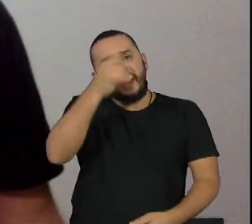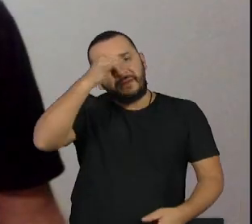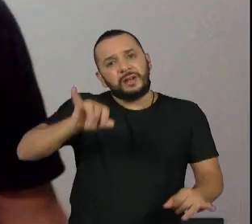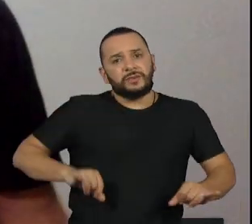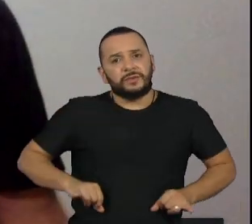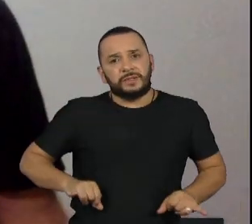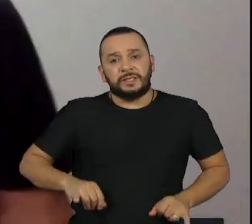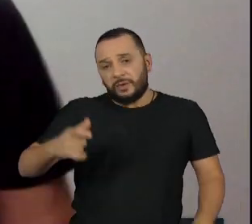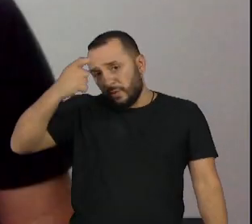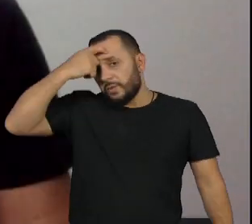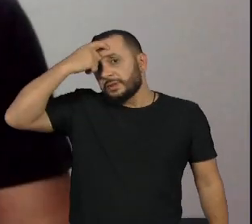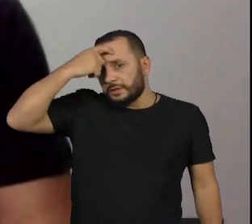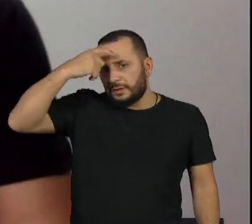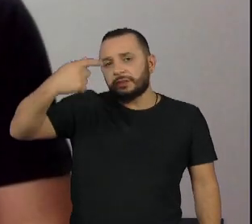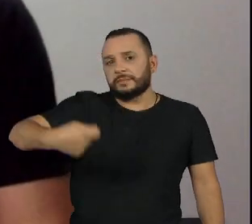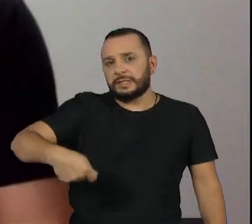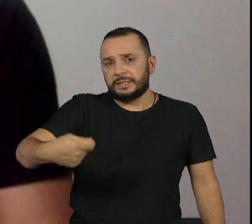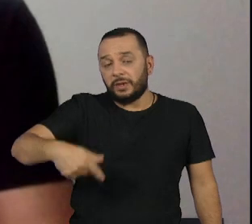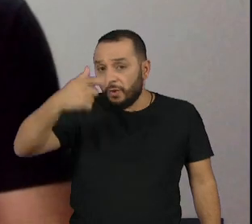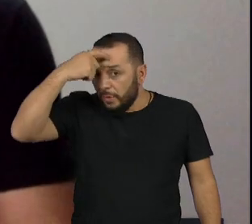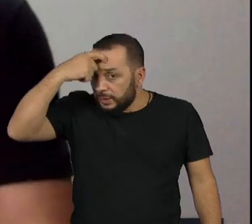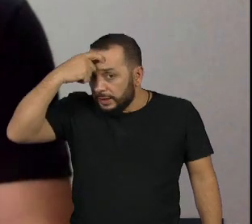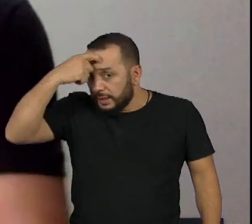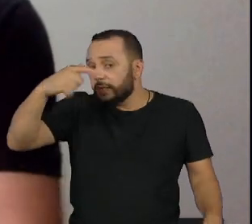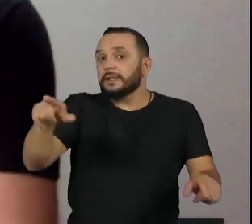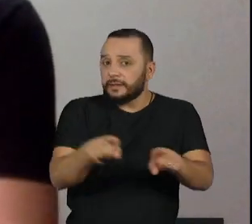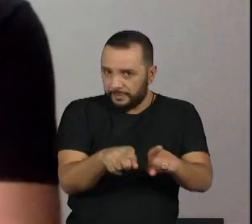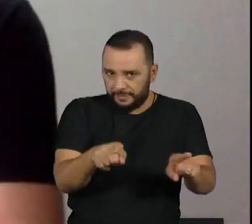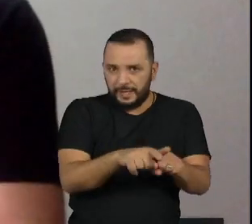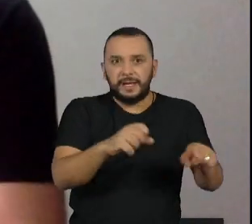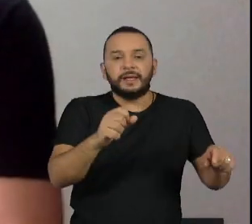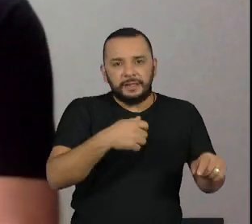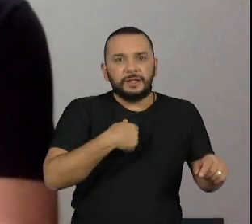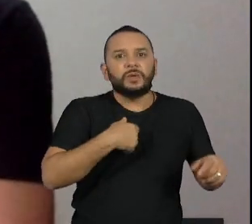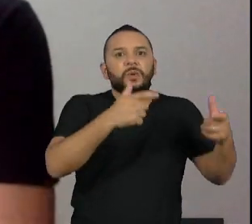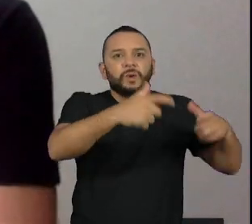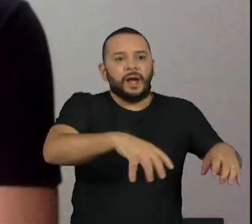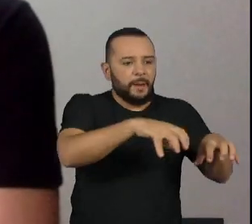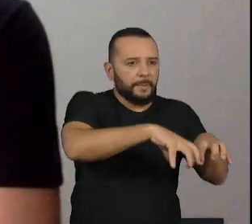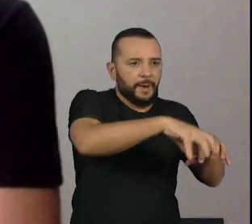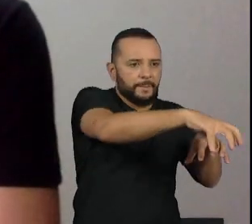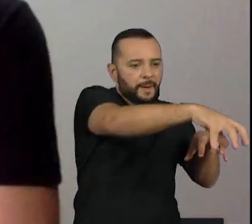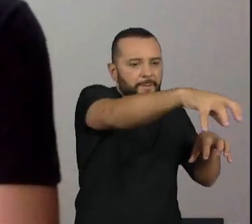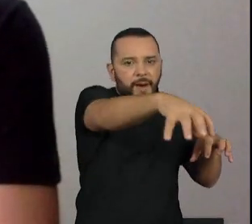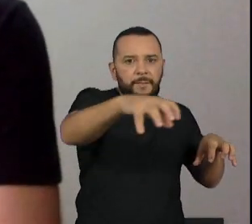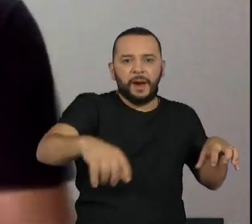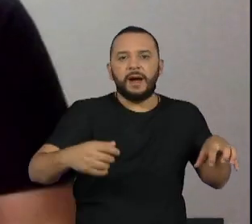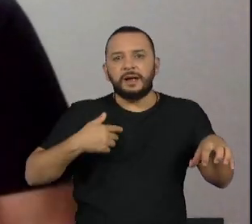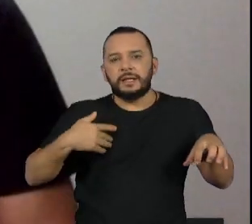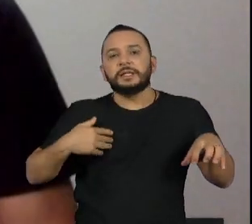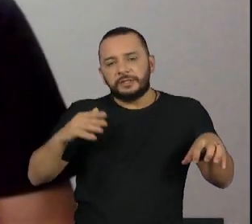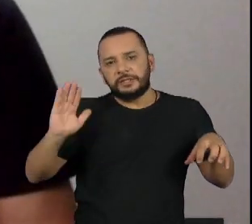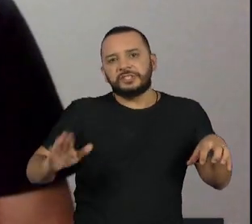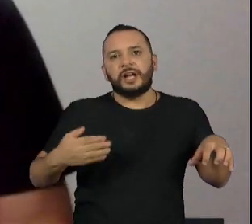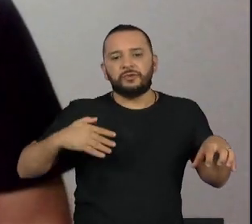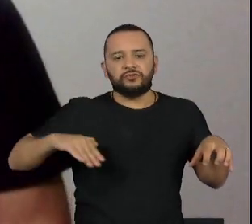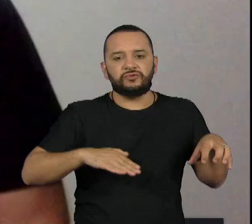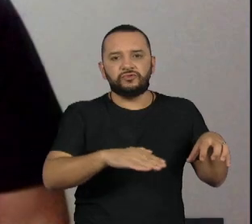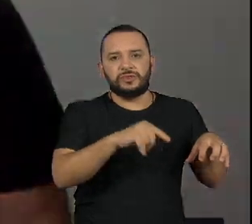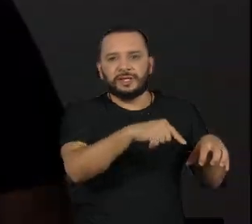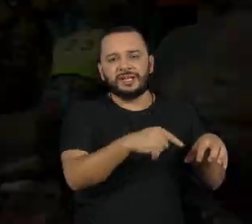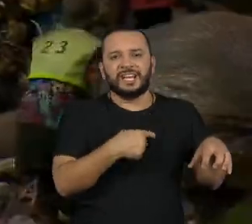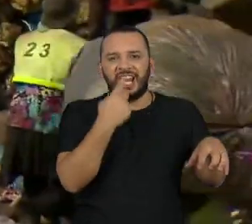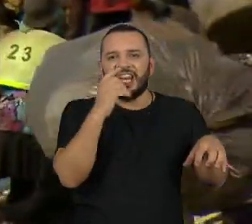consciência ambiental, sem a infraestrutura do ator responsável por nos ajudar a cumprir com essa consciência, gera